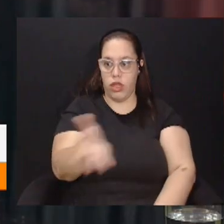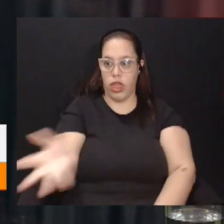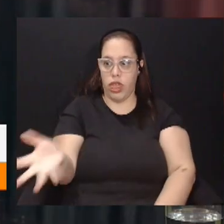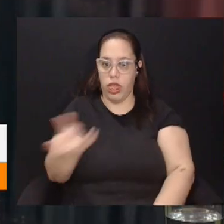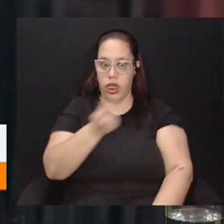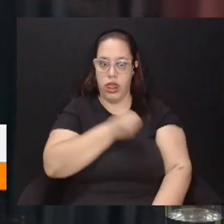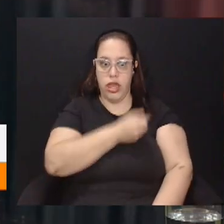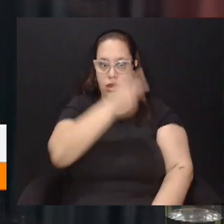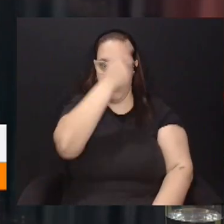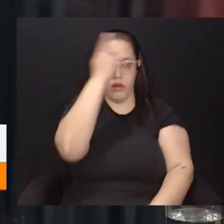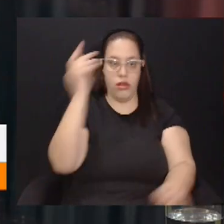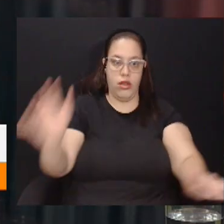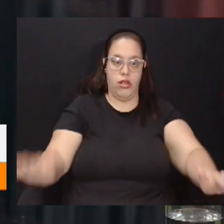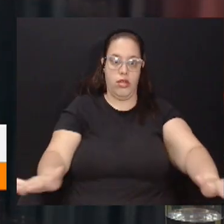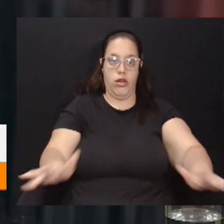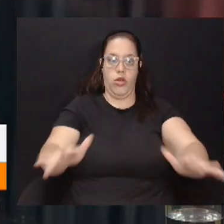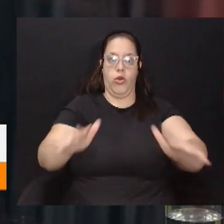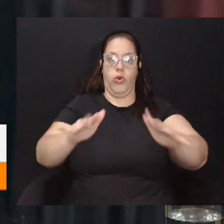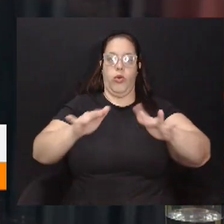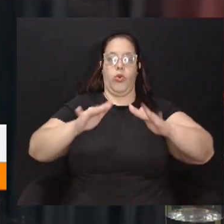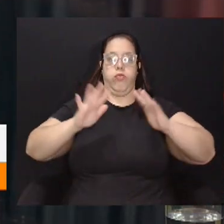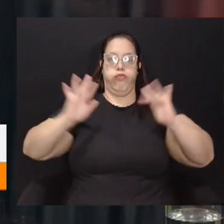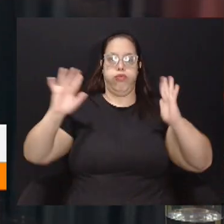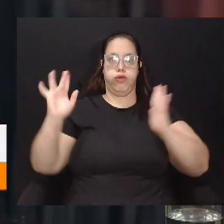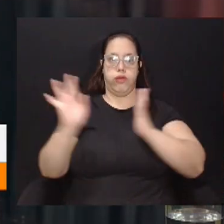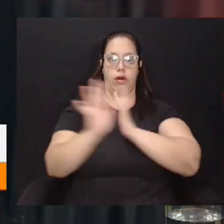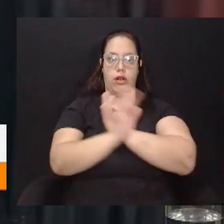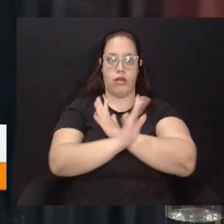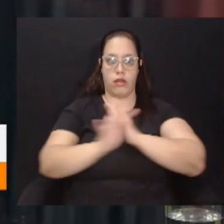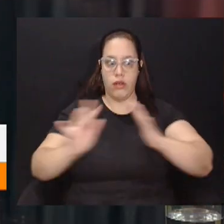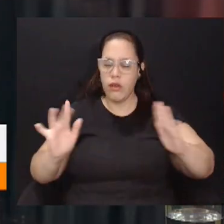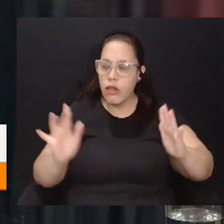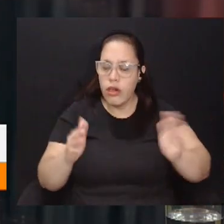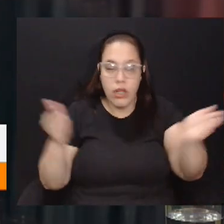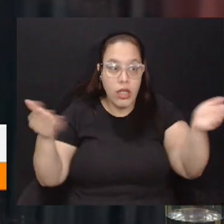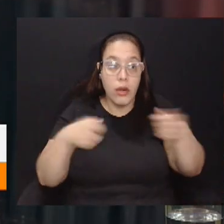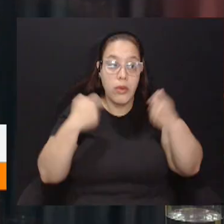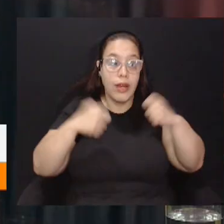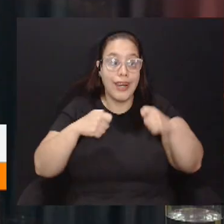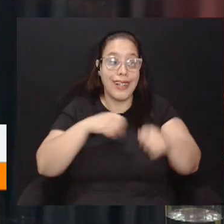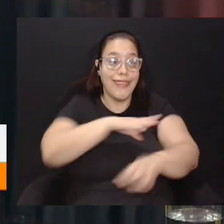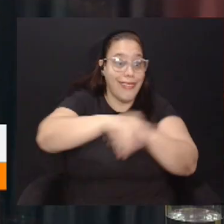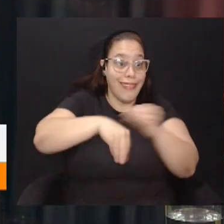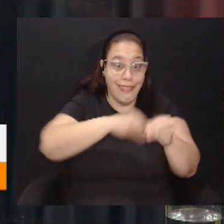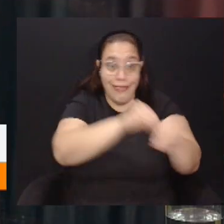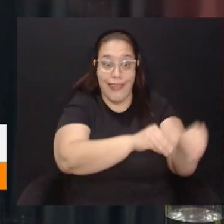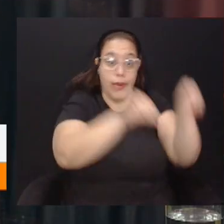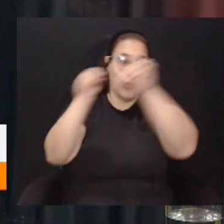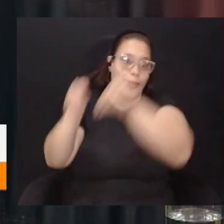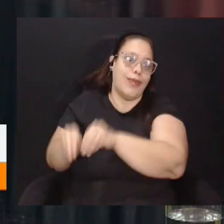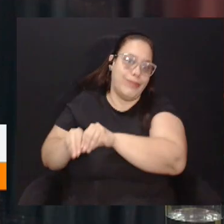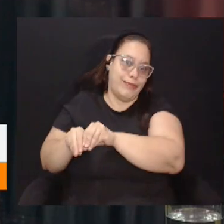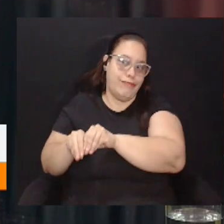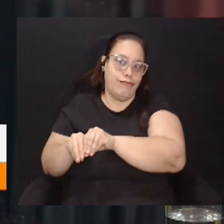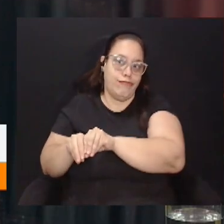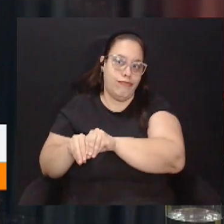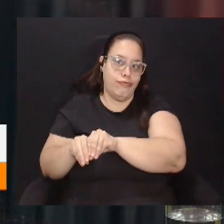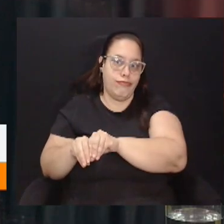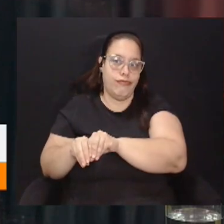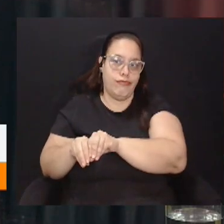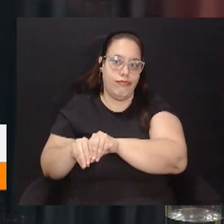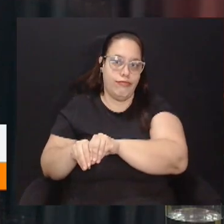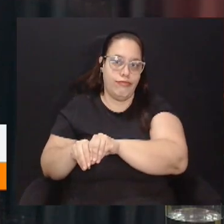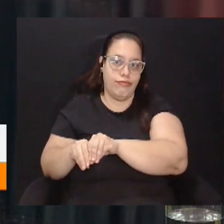uma quantidade enorme de pessoas que agora precisam se deslocar, né? Uhum. E esse deslocamento,